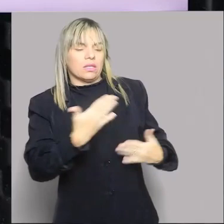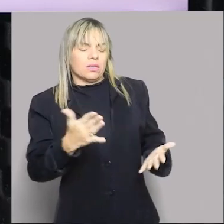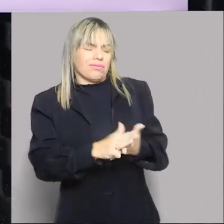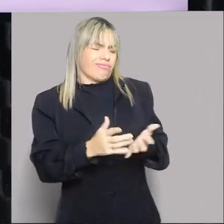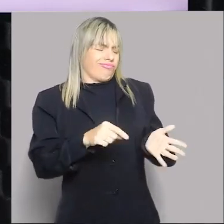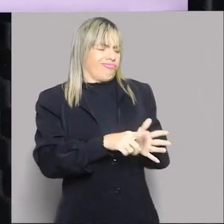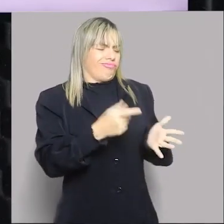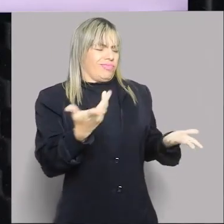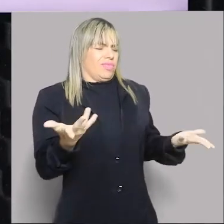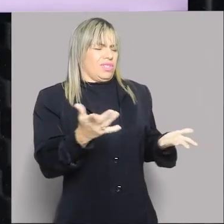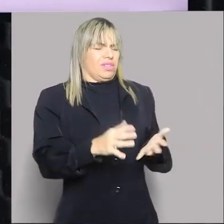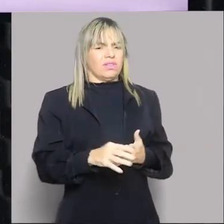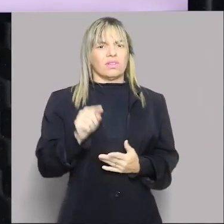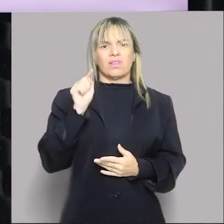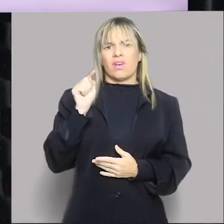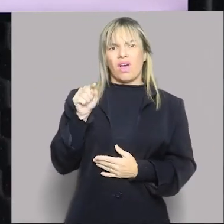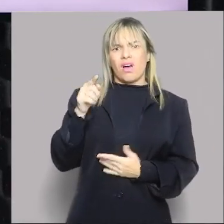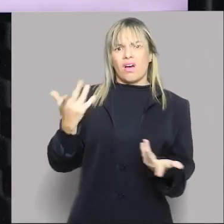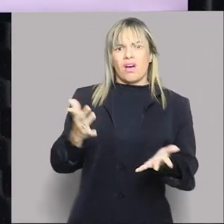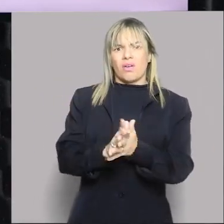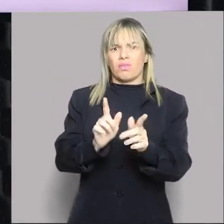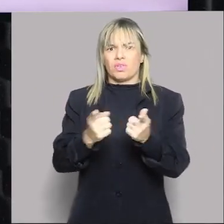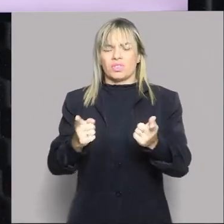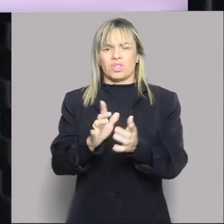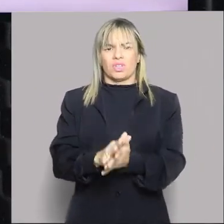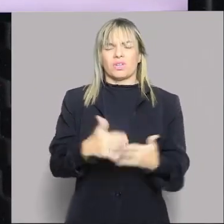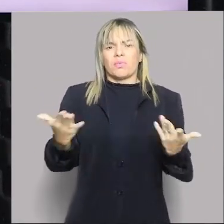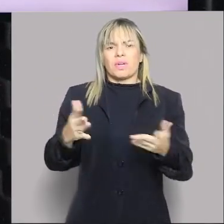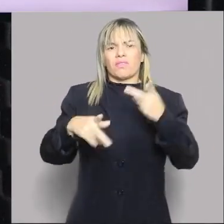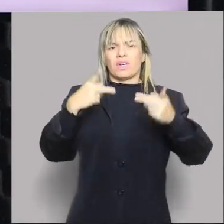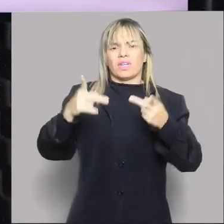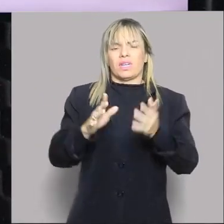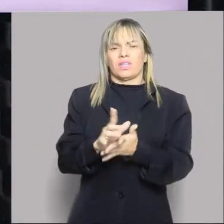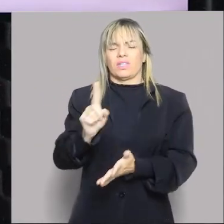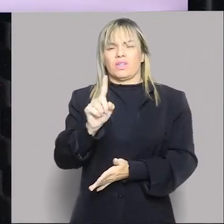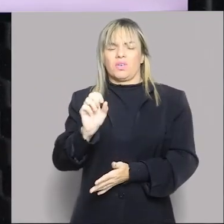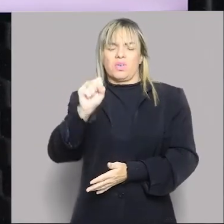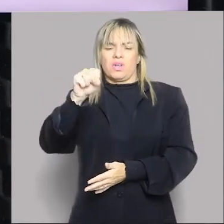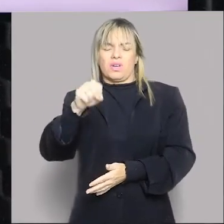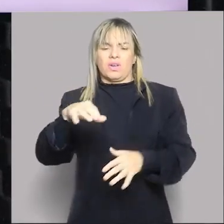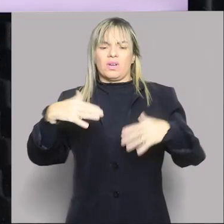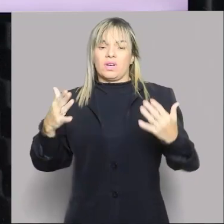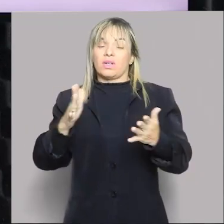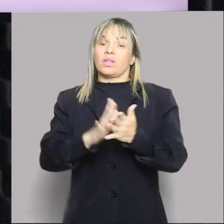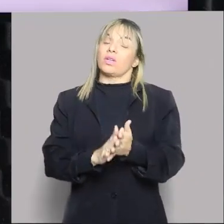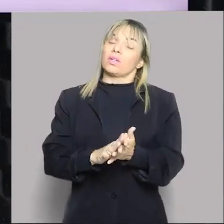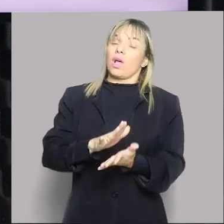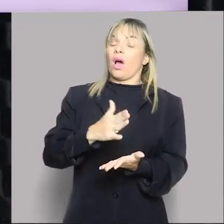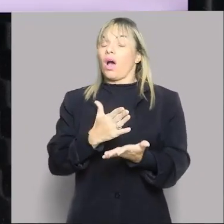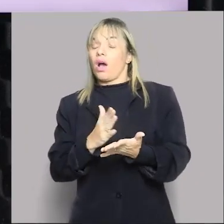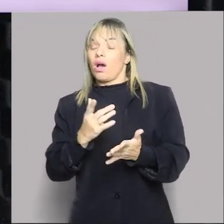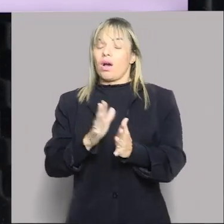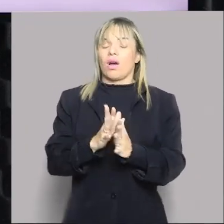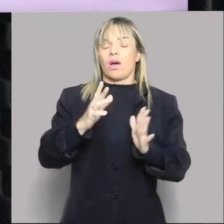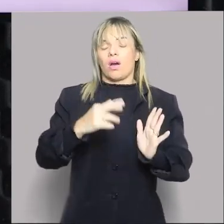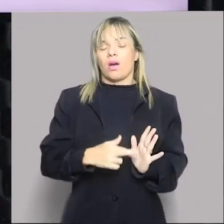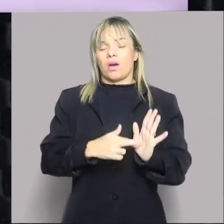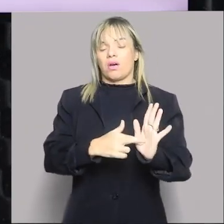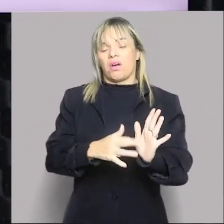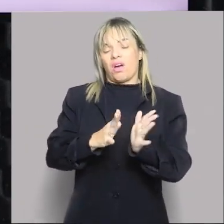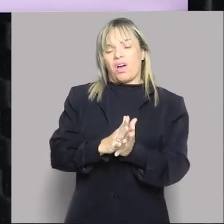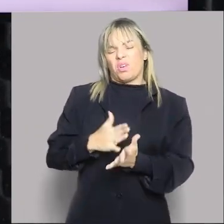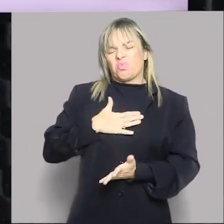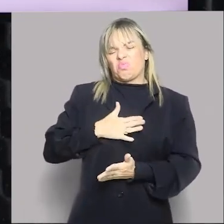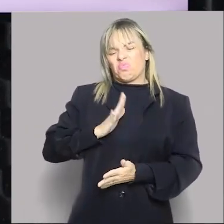é você para dizer se alguém é músico ou não? A música talvez não te represente, a música não te agrada